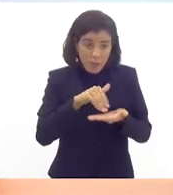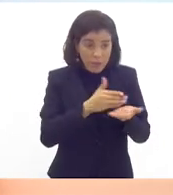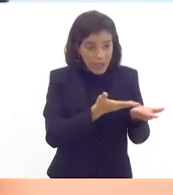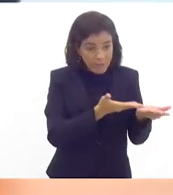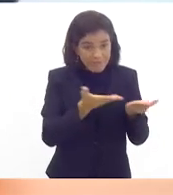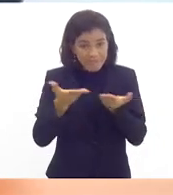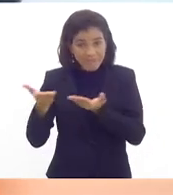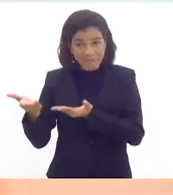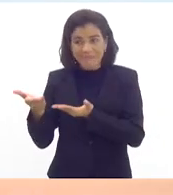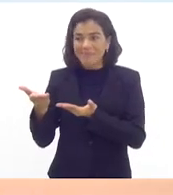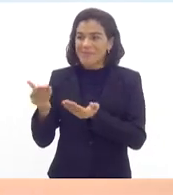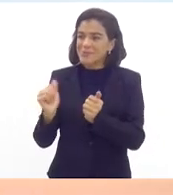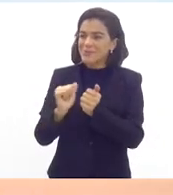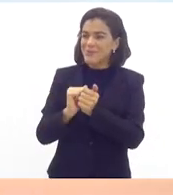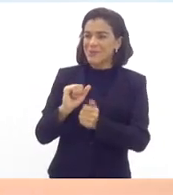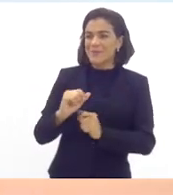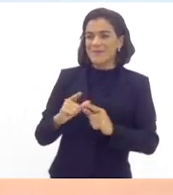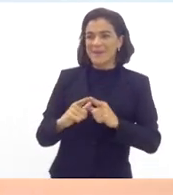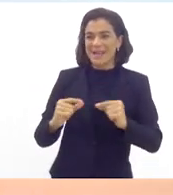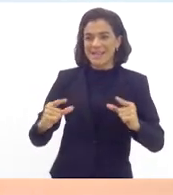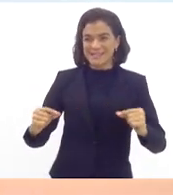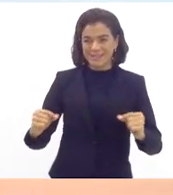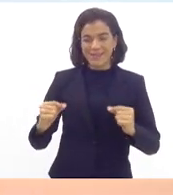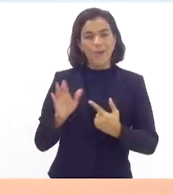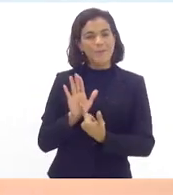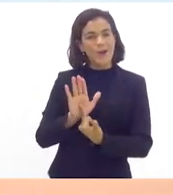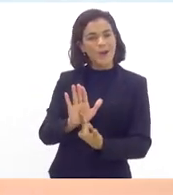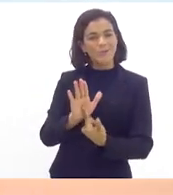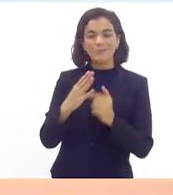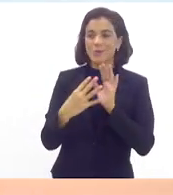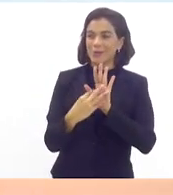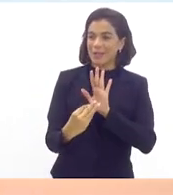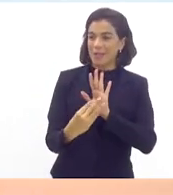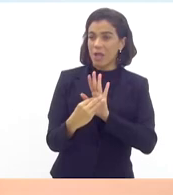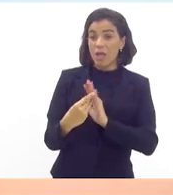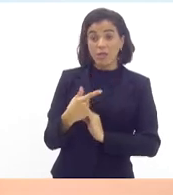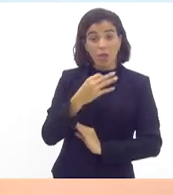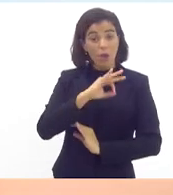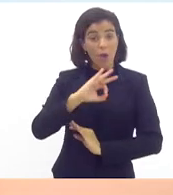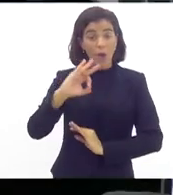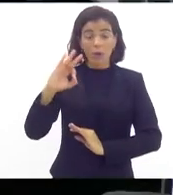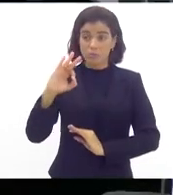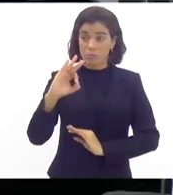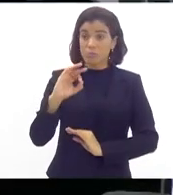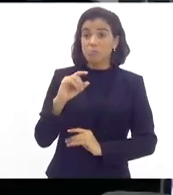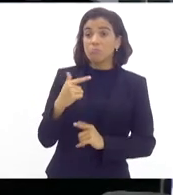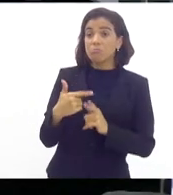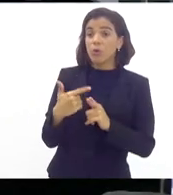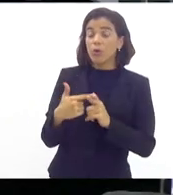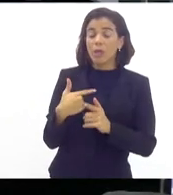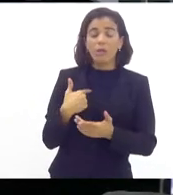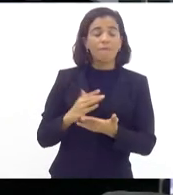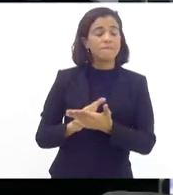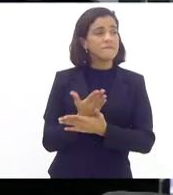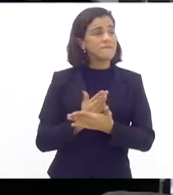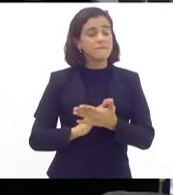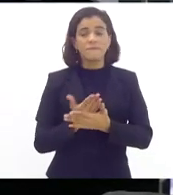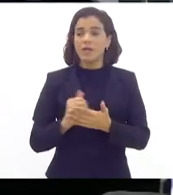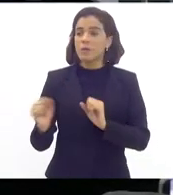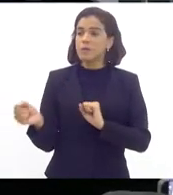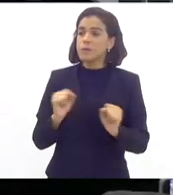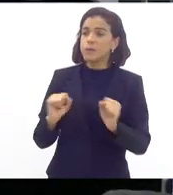Brasília e eu te boto lá com o pessoal que gere o modelo para você entender. Isso seria muito prudente, secretário. Se porque isso está em inquietação aqui no